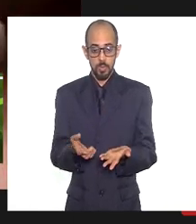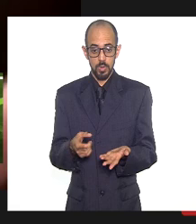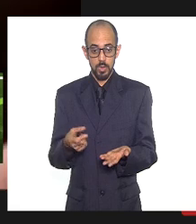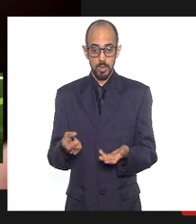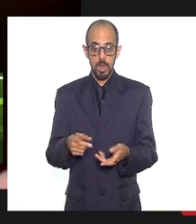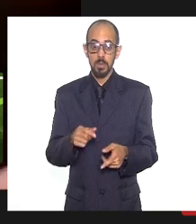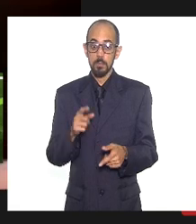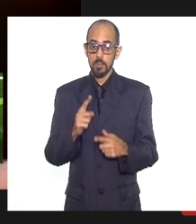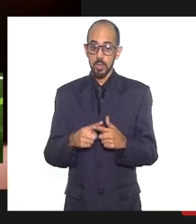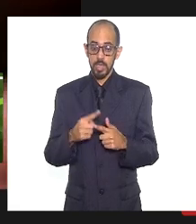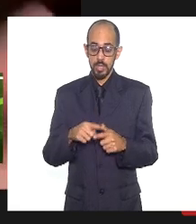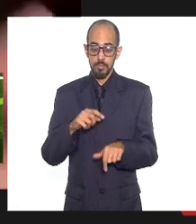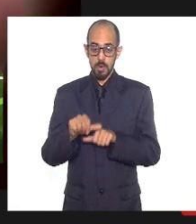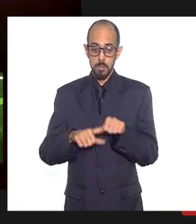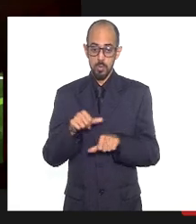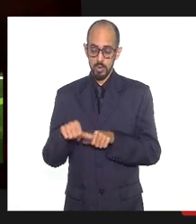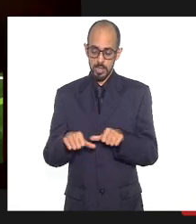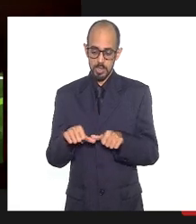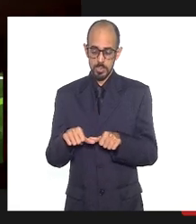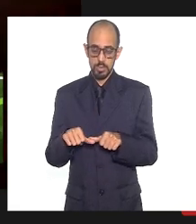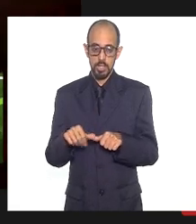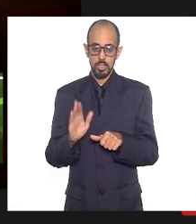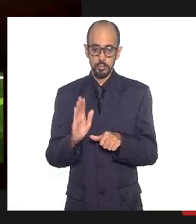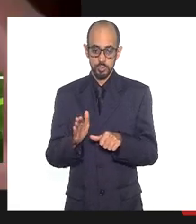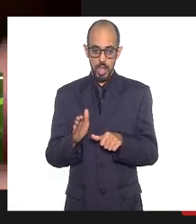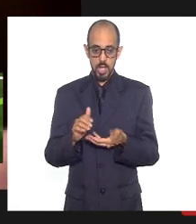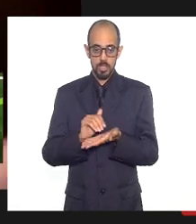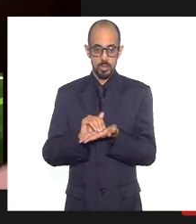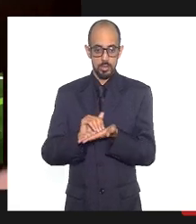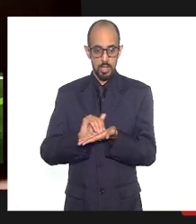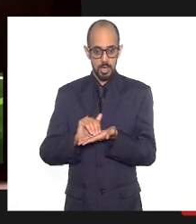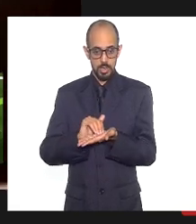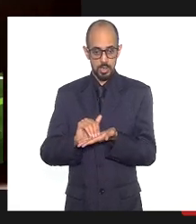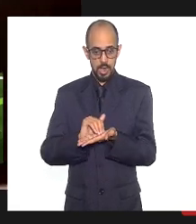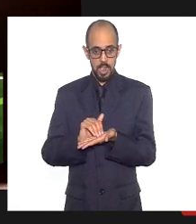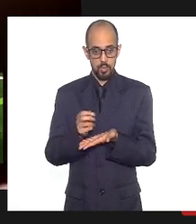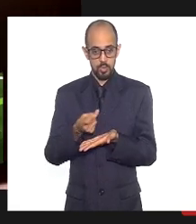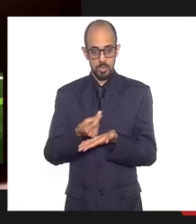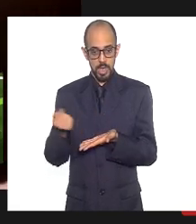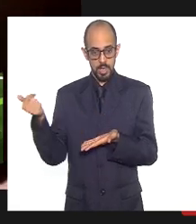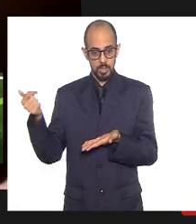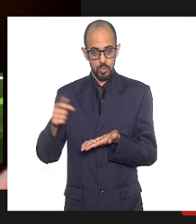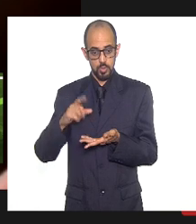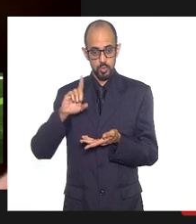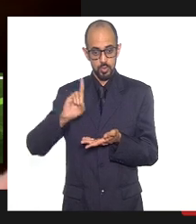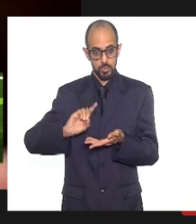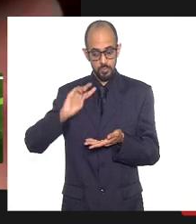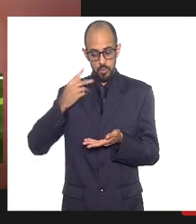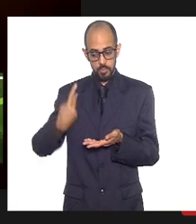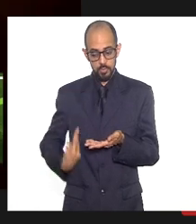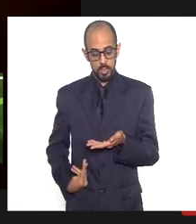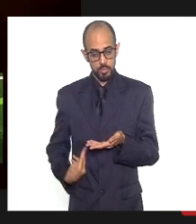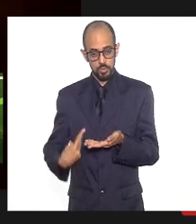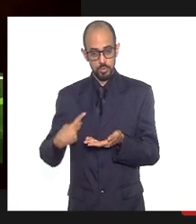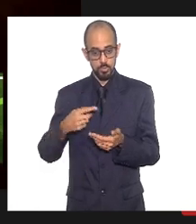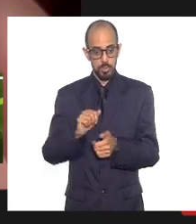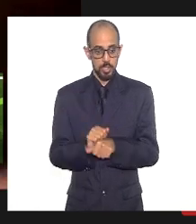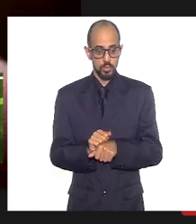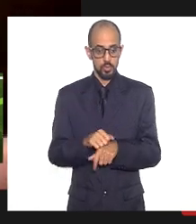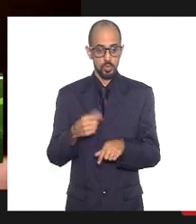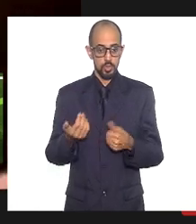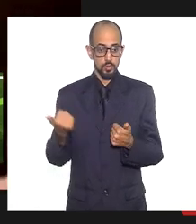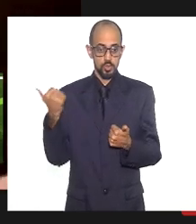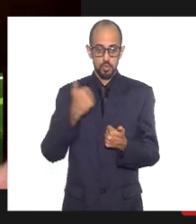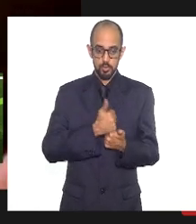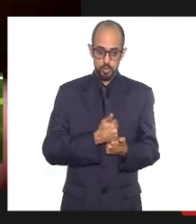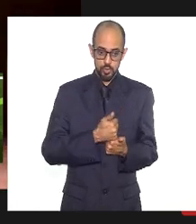uma mudança de cargos, né? Saiu o secretário de Desenvolvimento Social e Direitos Humanos e entrou